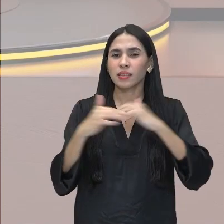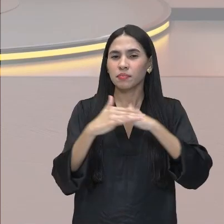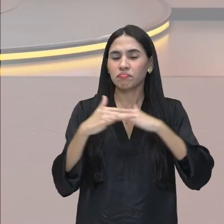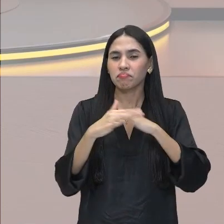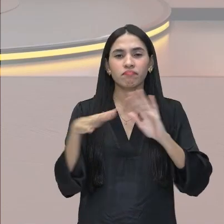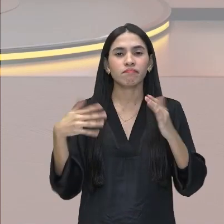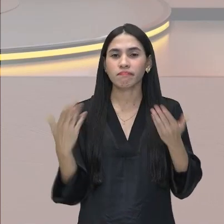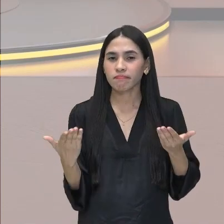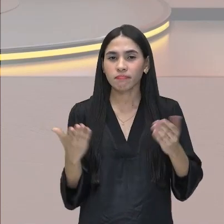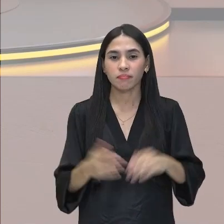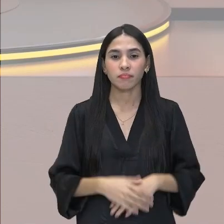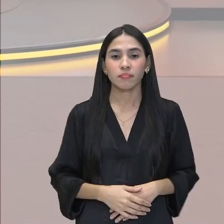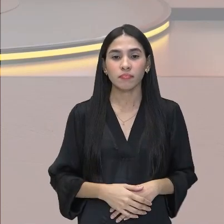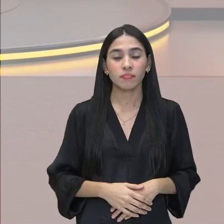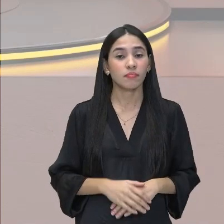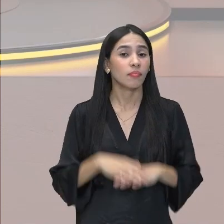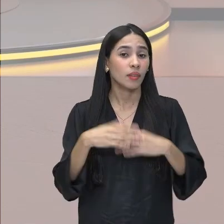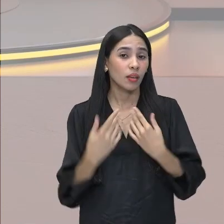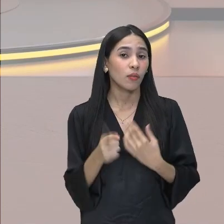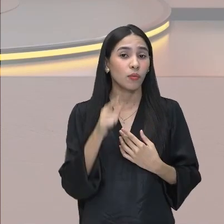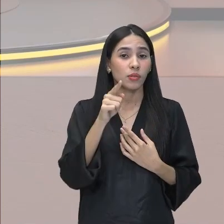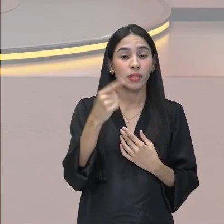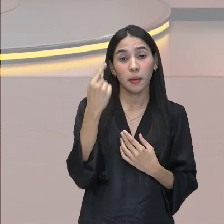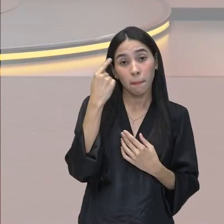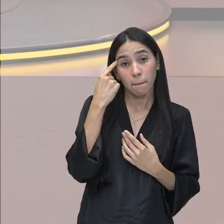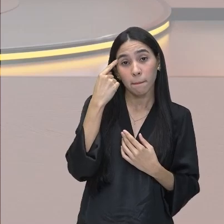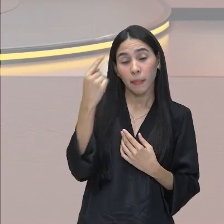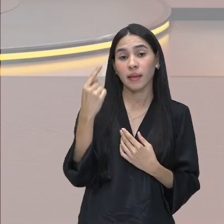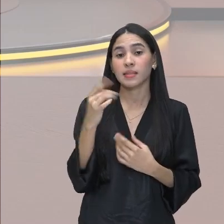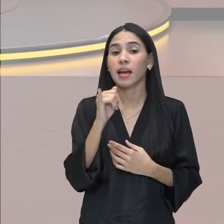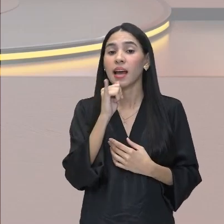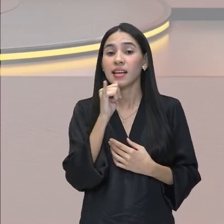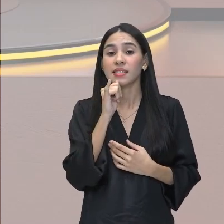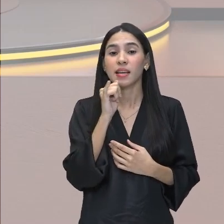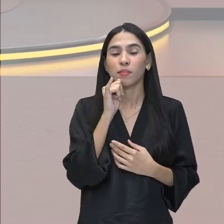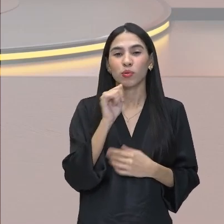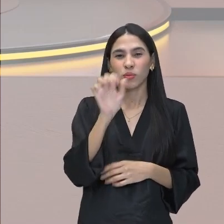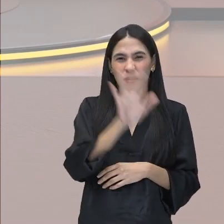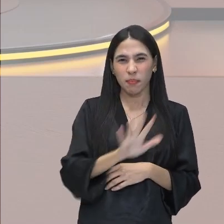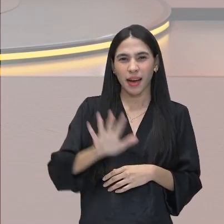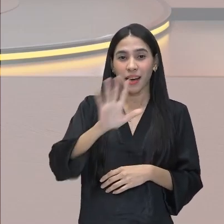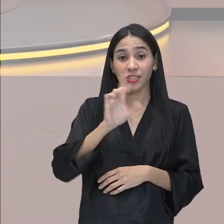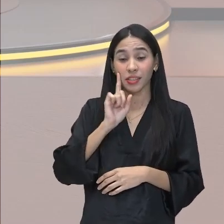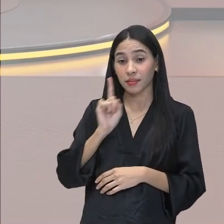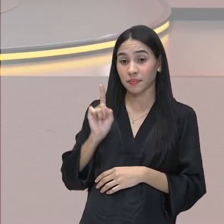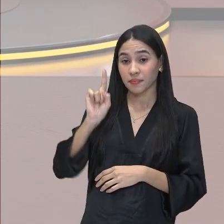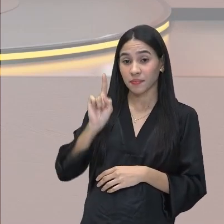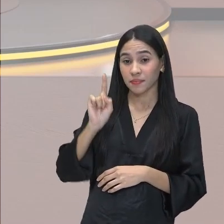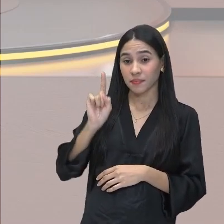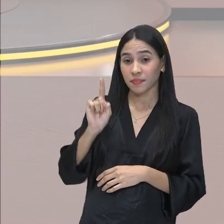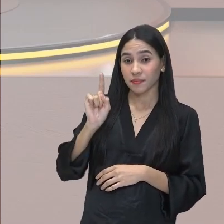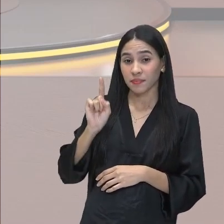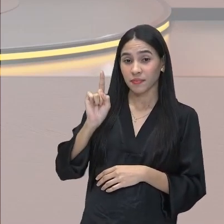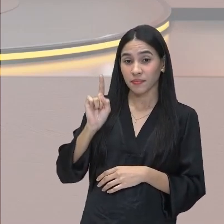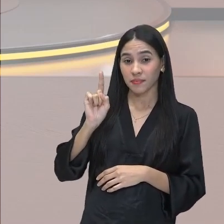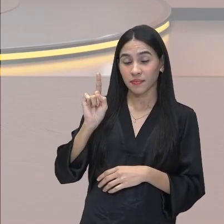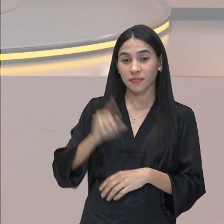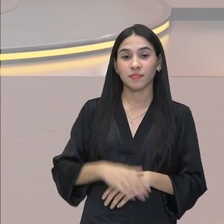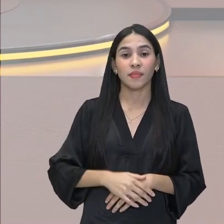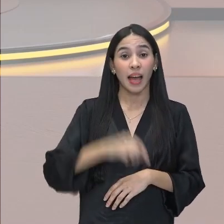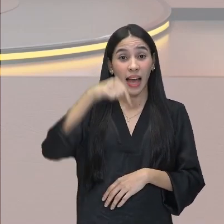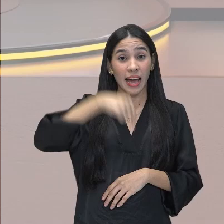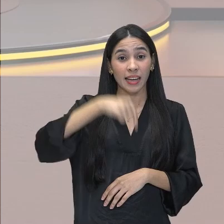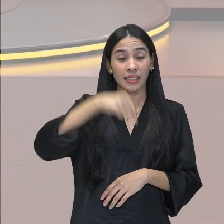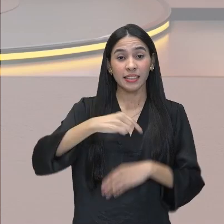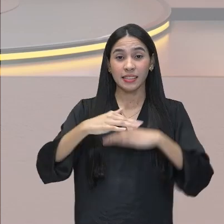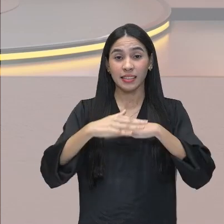né? É provável que você pense em cenas como essa, né? Cenas como esta da cidade de